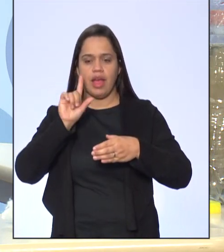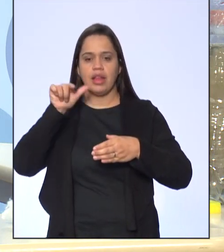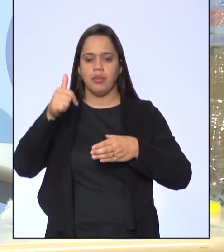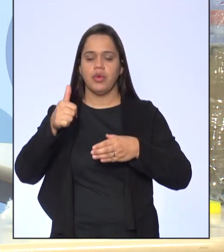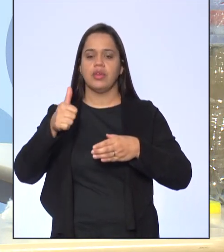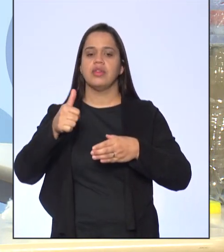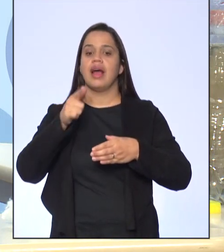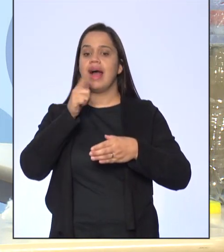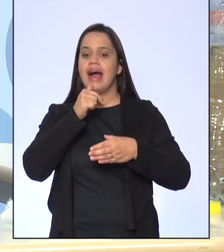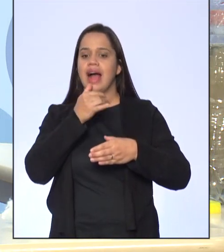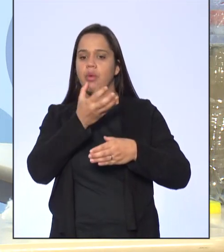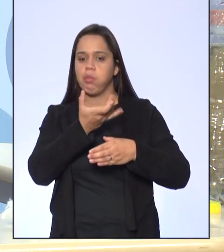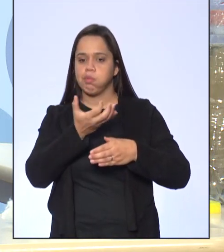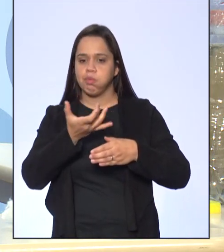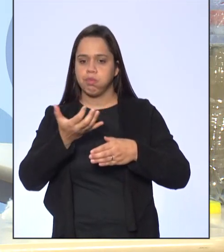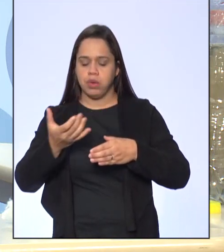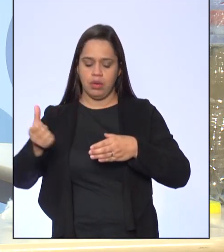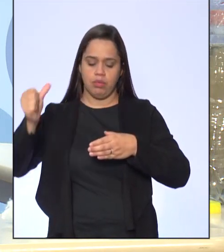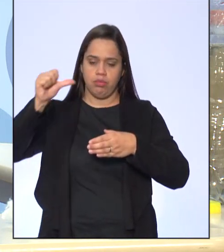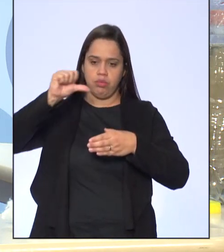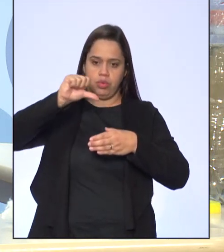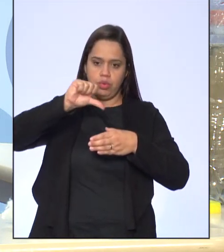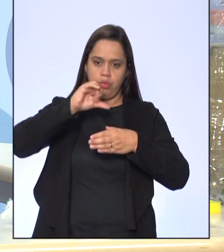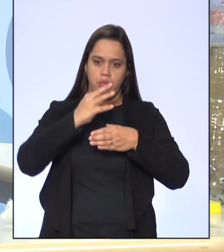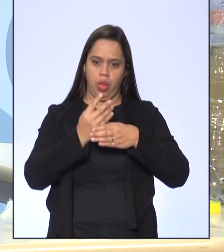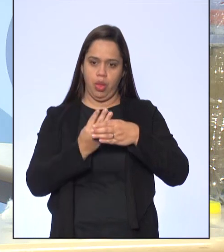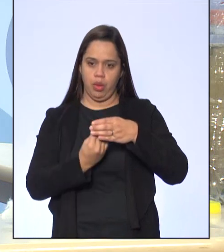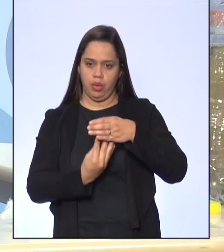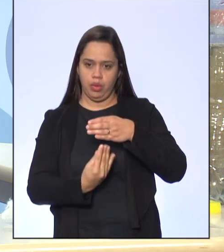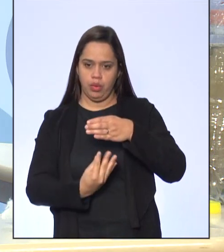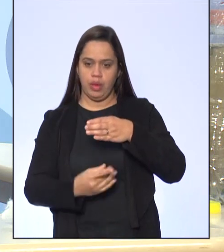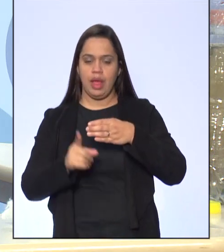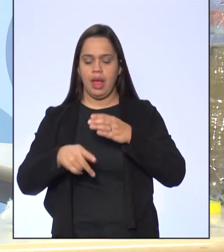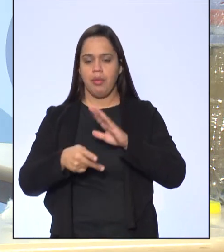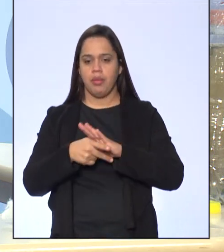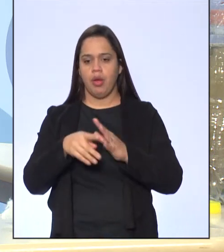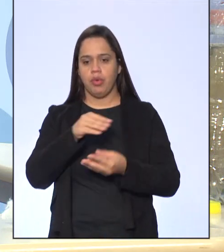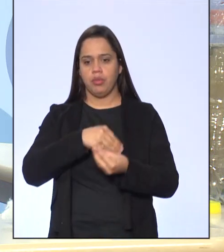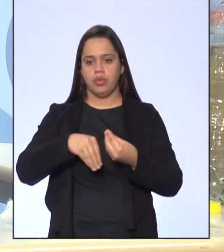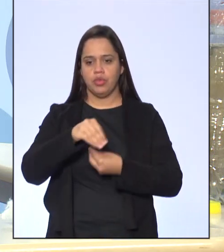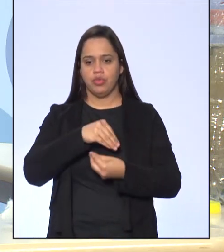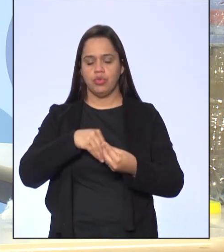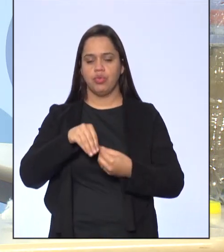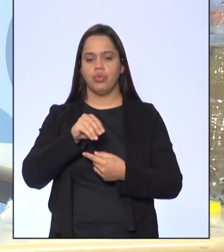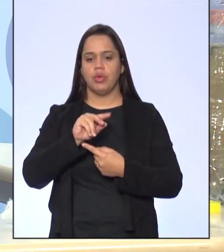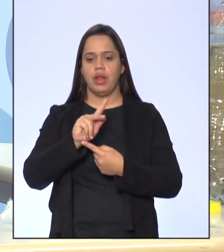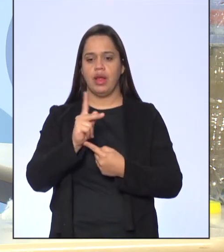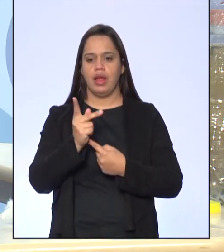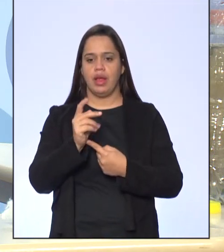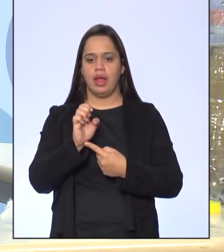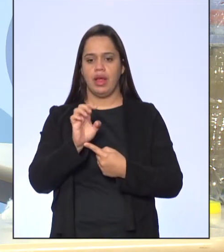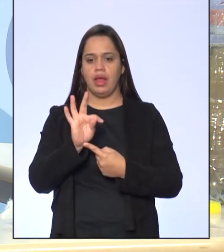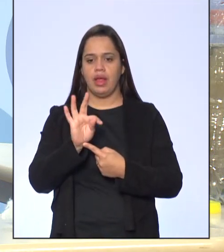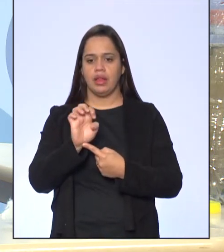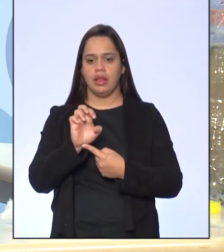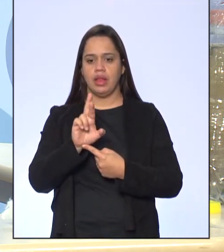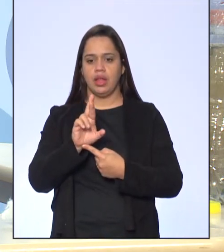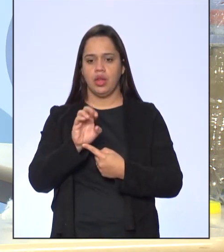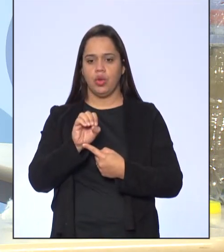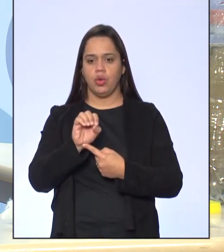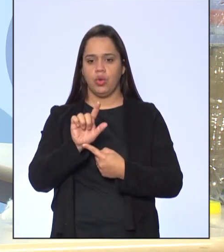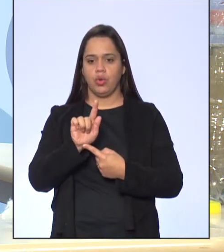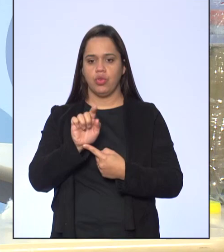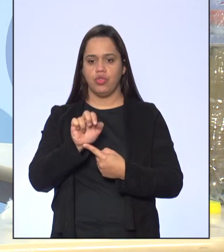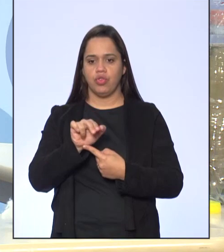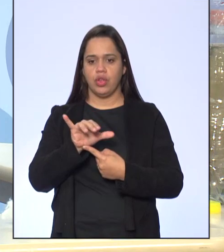mistura heterogênea, tá bom? Agora vamos lá. Tem como a gente fazer um filtro dentro da nossa casa? Tem. Um filtro assim, para a